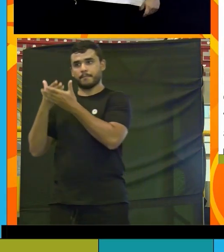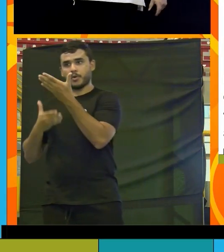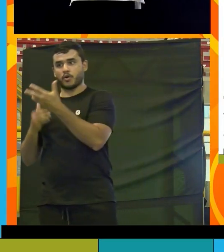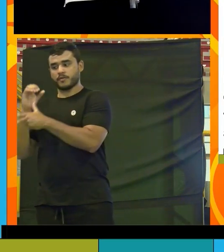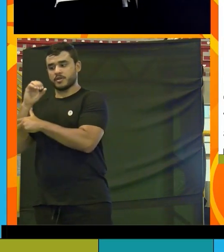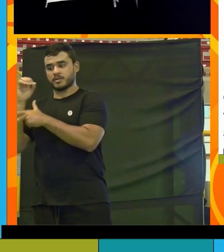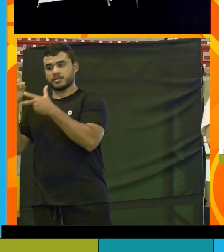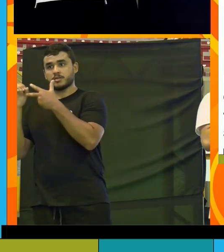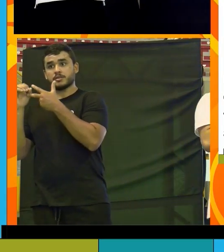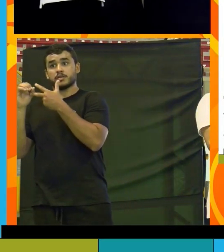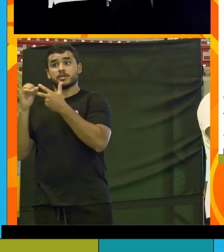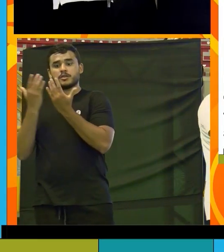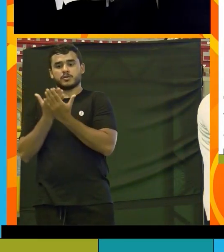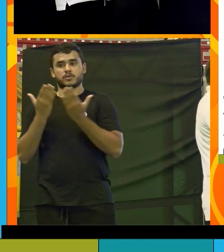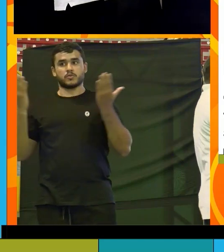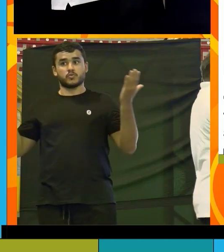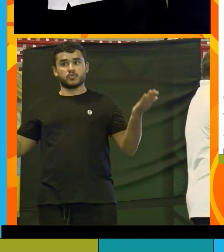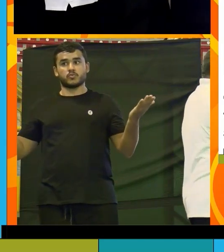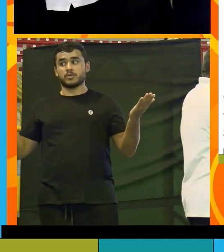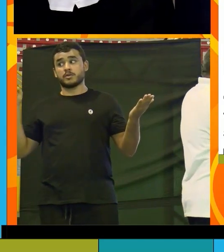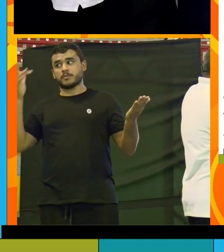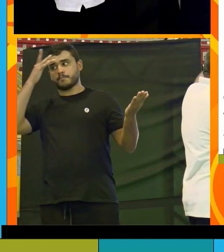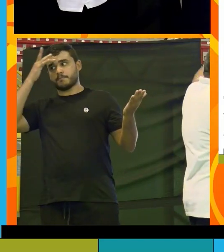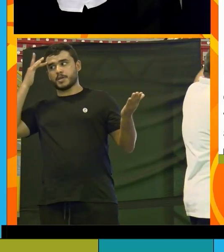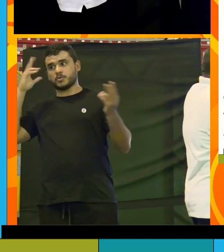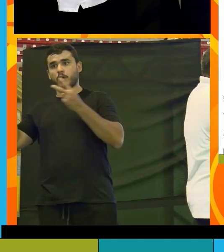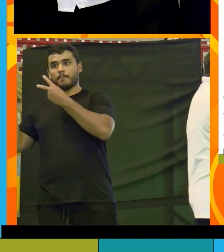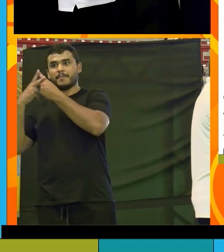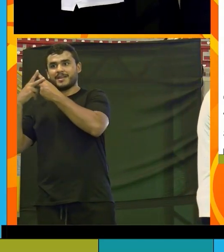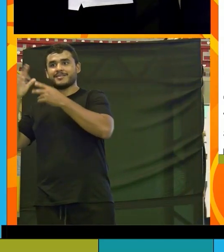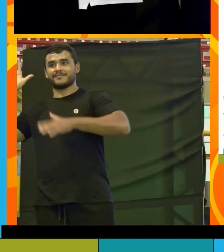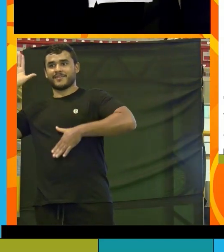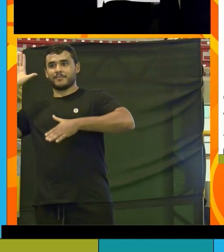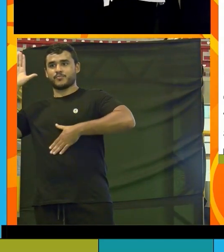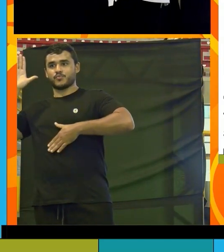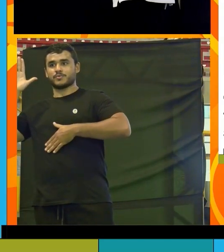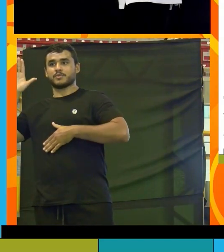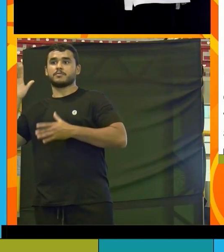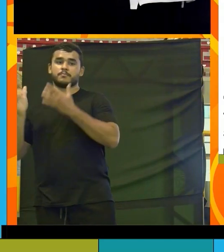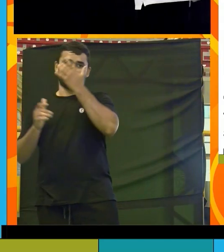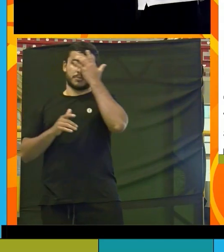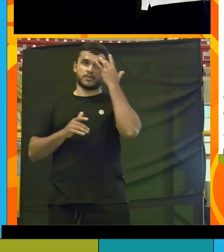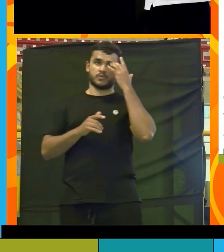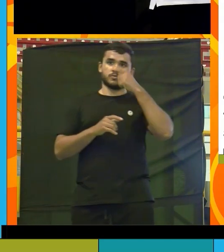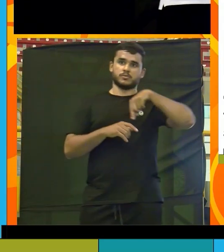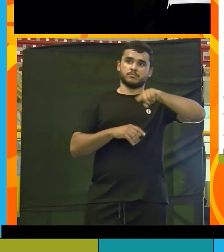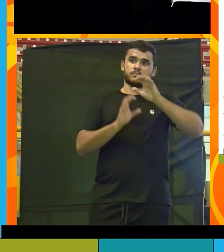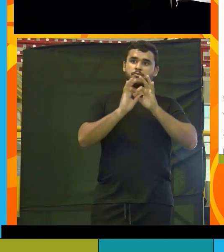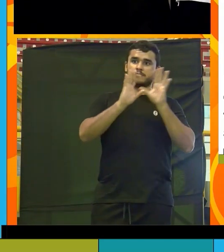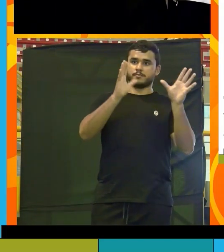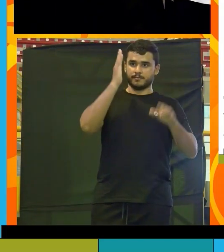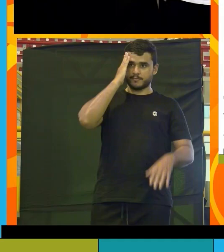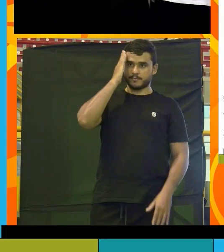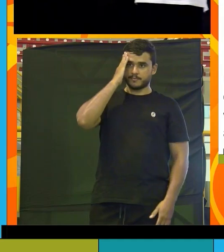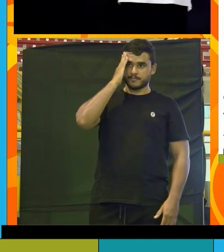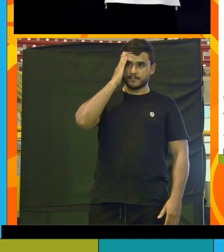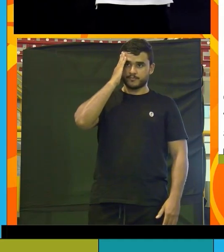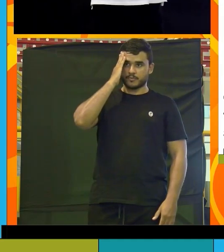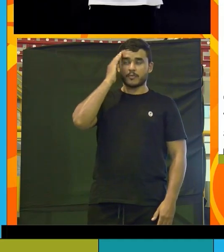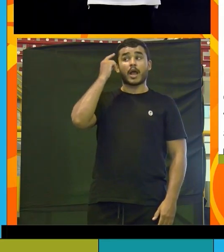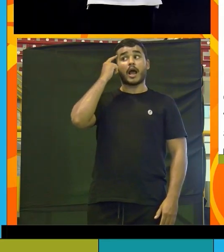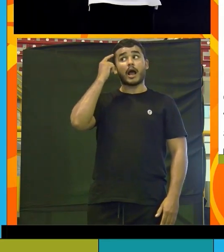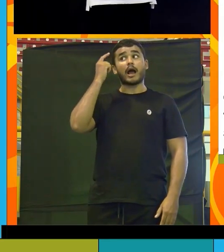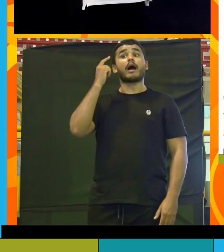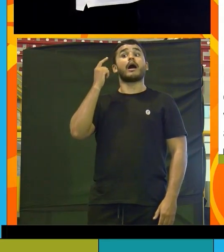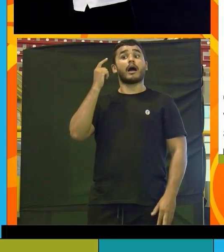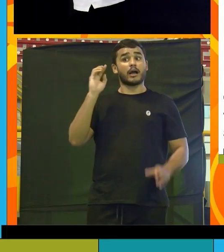esse motivo. Vamos lá de novo, olhando para o gráfico. Se eu tenho uma reta, então o objeto do